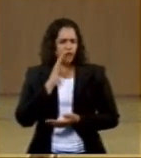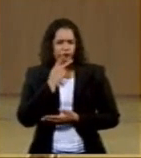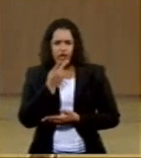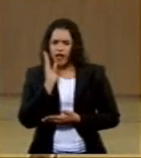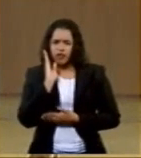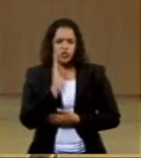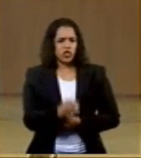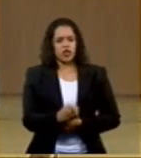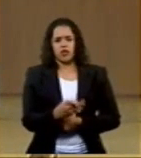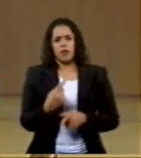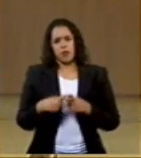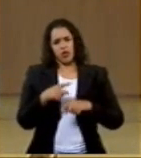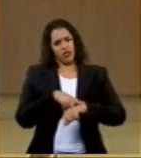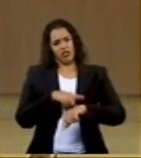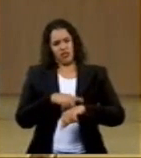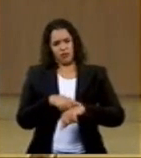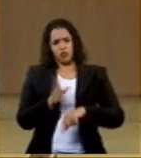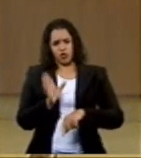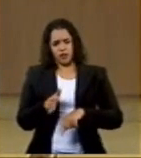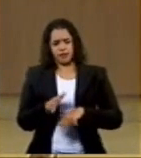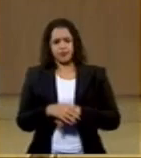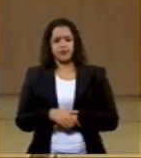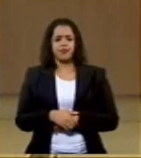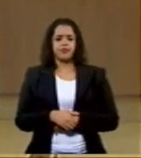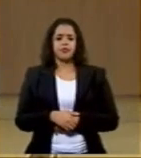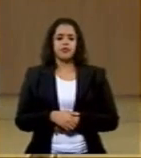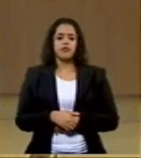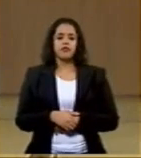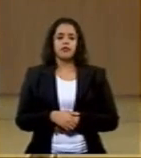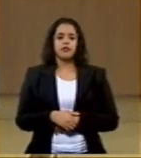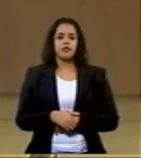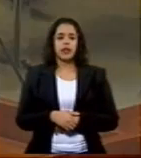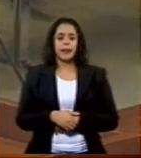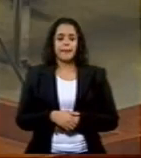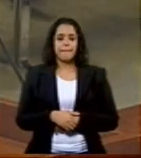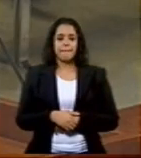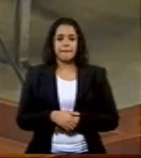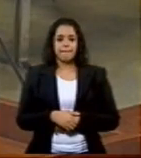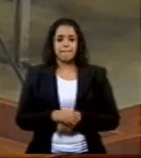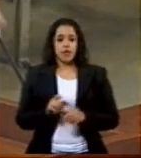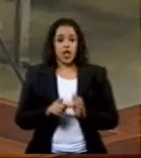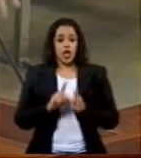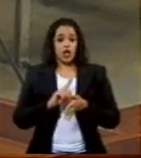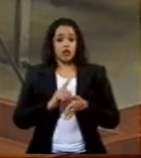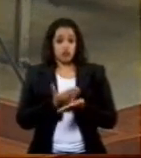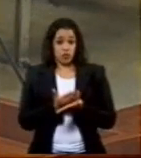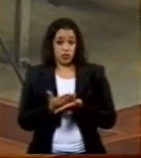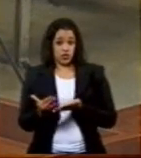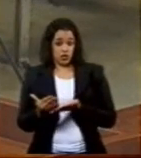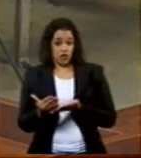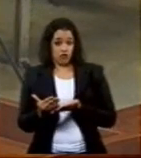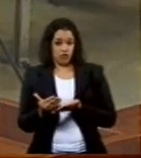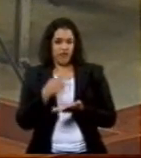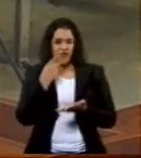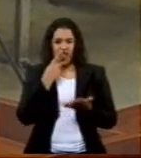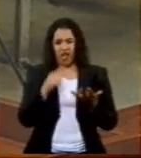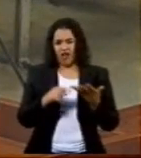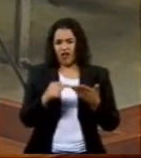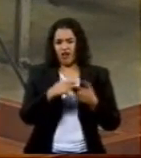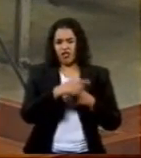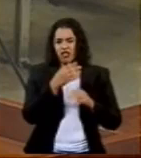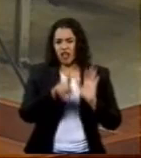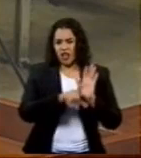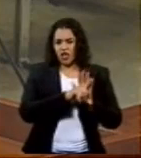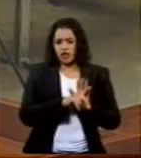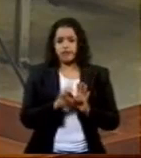ponto, por conta, inclusive, do próprio tempo que nos é destinado. E, antes mesmo de começar a falar sobre as questões jurídicas, falaria em